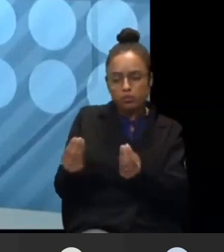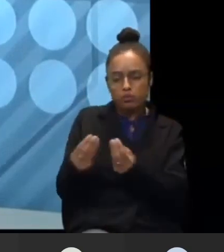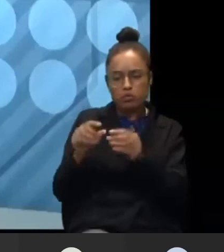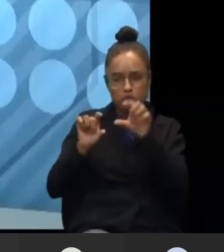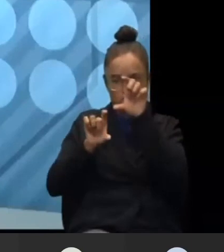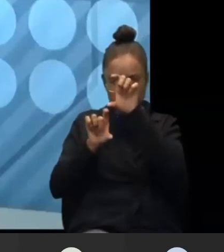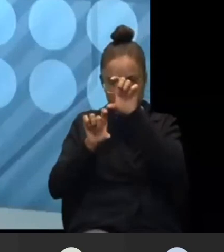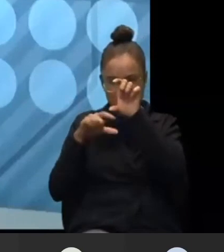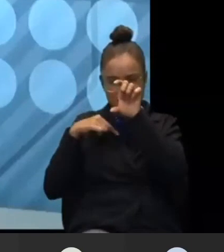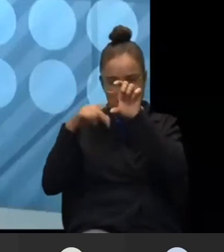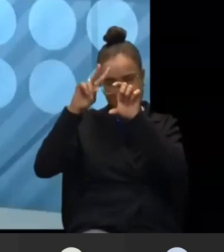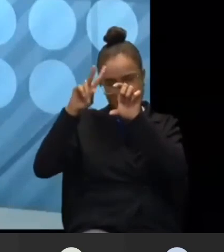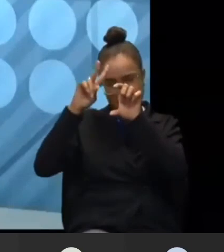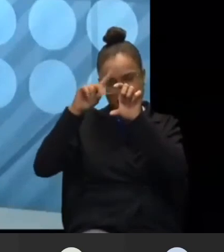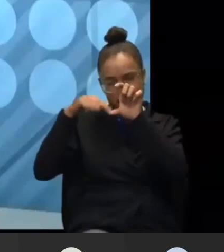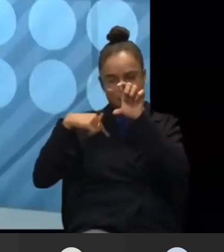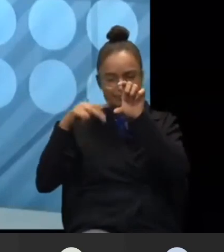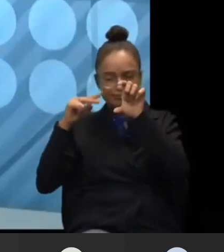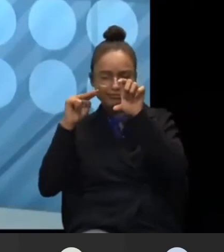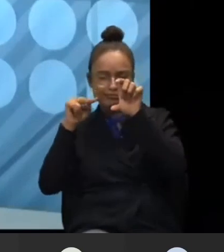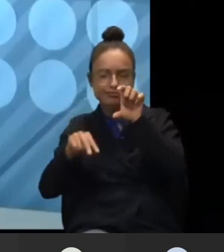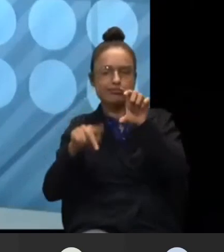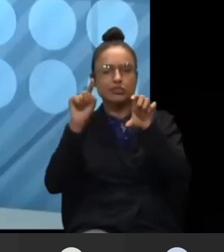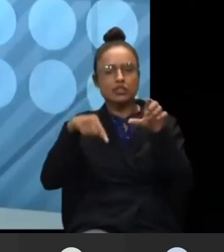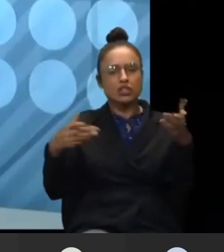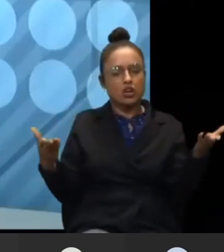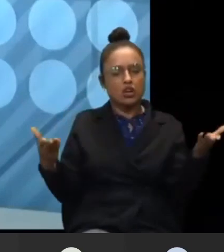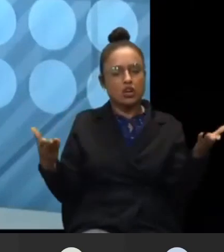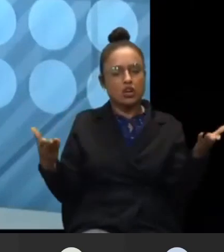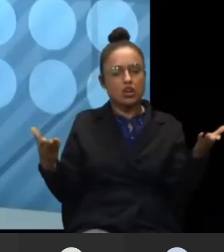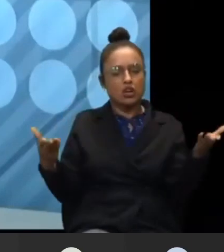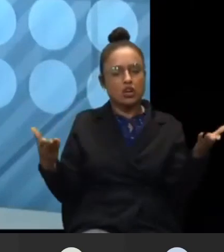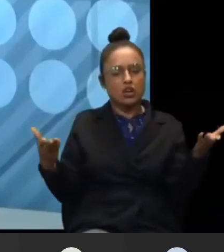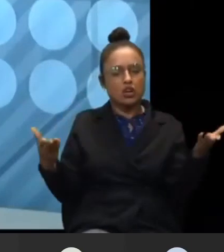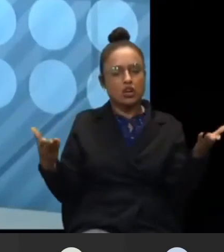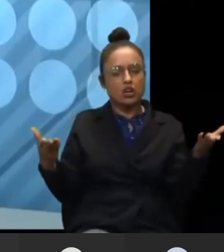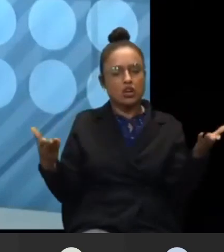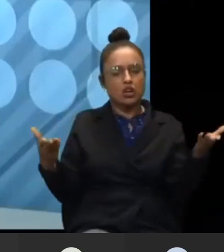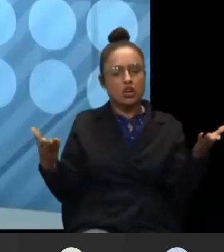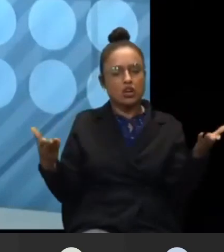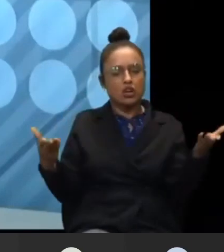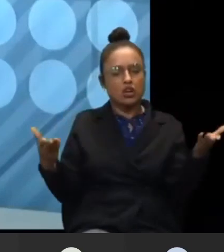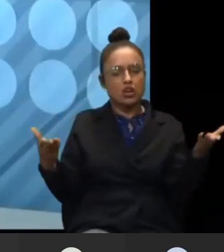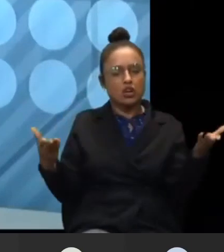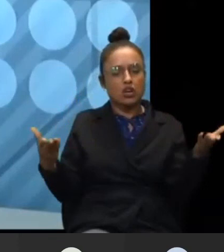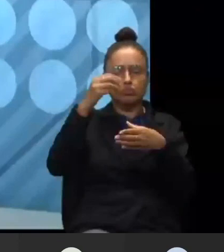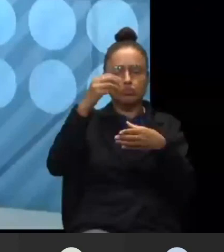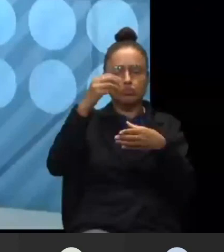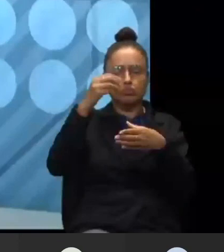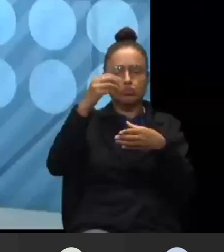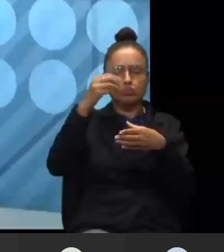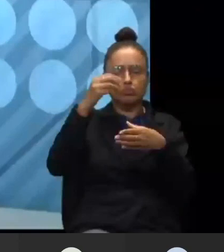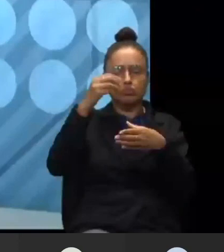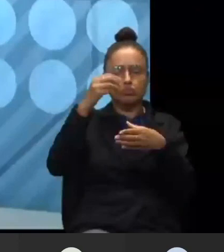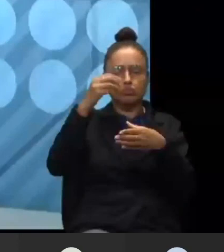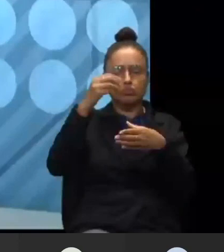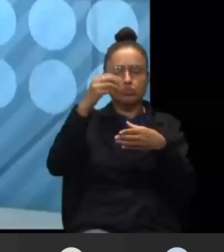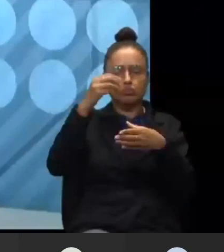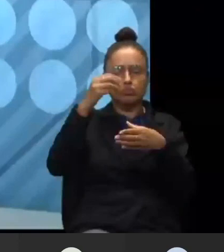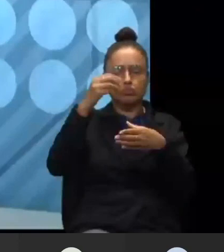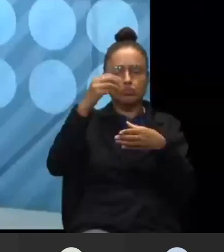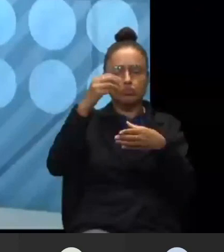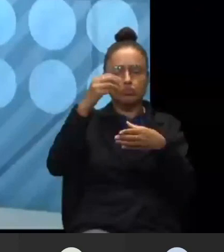Com a temperatura da estufa, nós vamos evaporar o clorofórmio. Evaporando o clorofórmio, só fica a fração